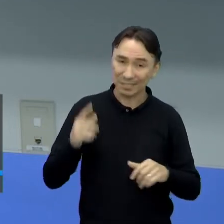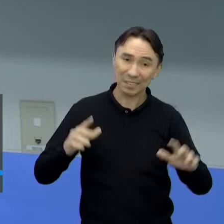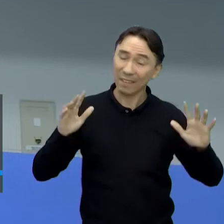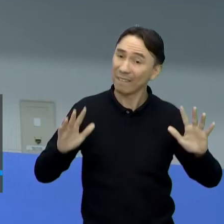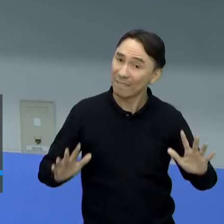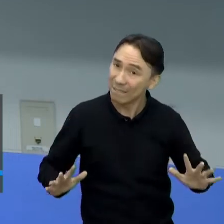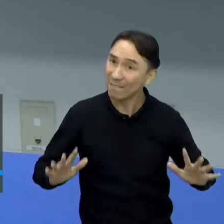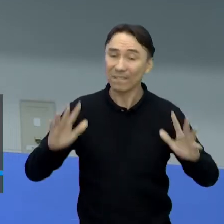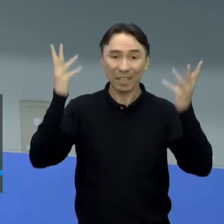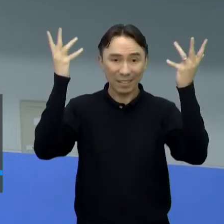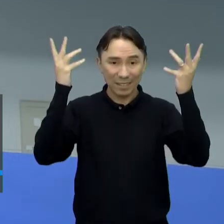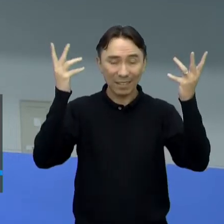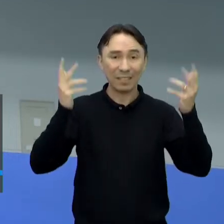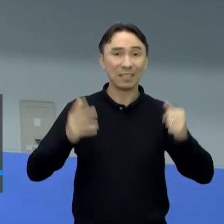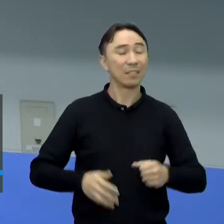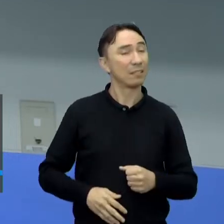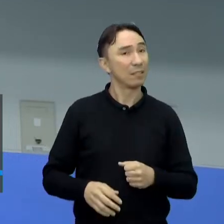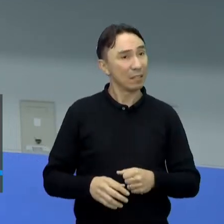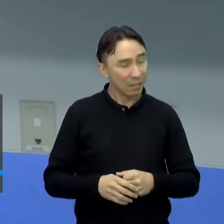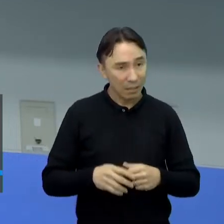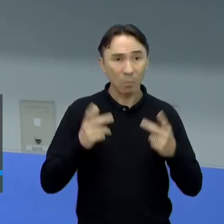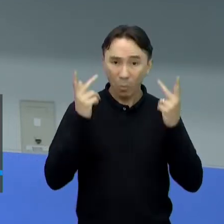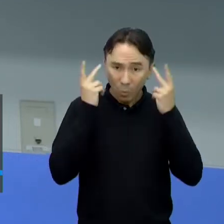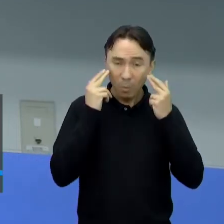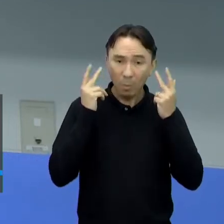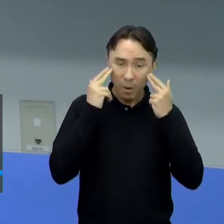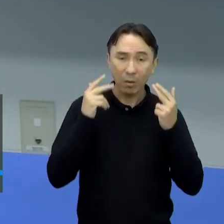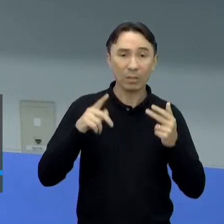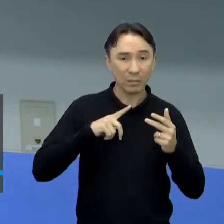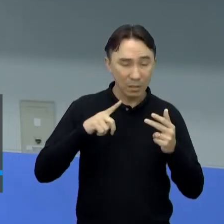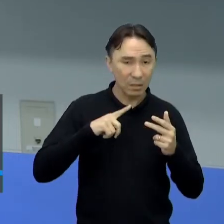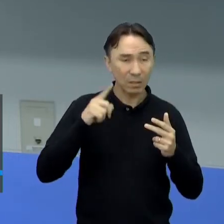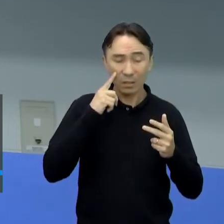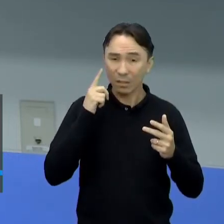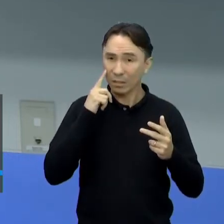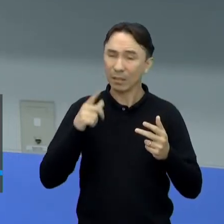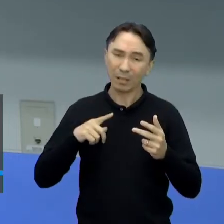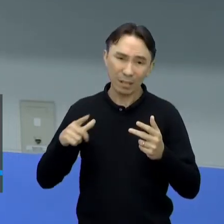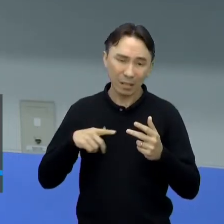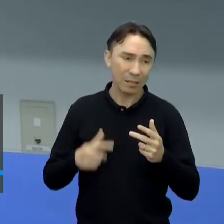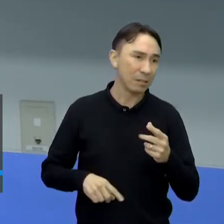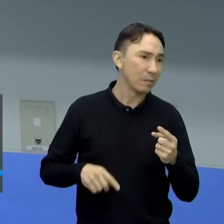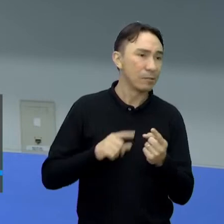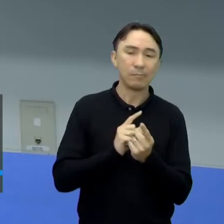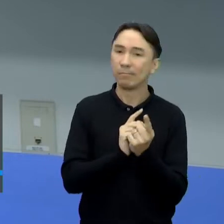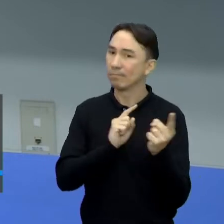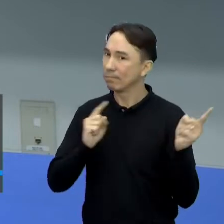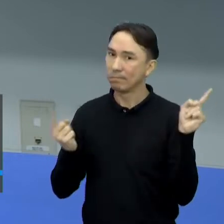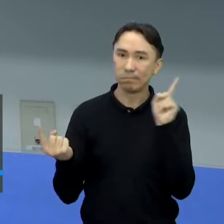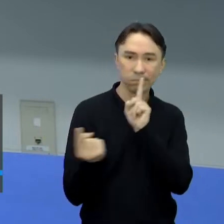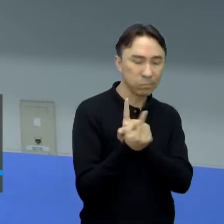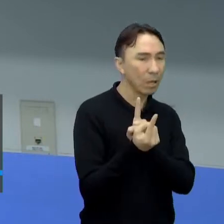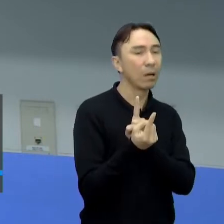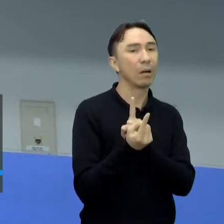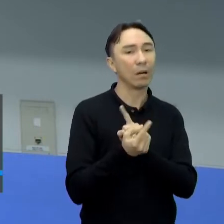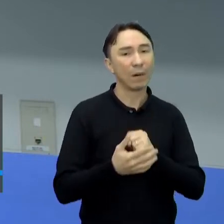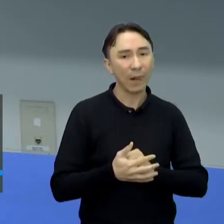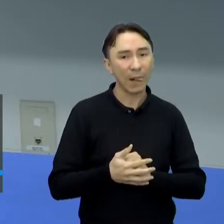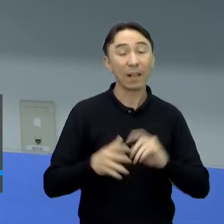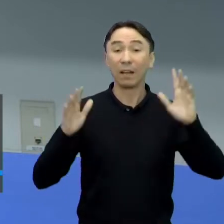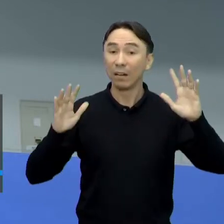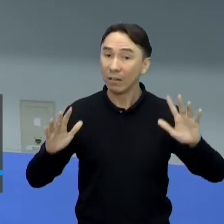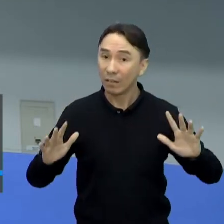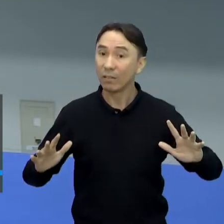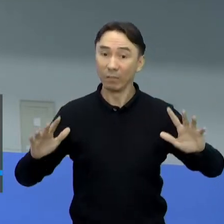festa. Reparem, na festa, inclusive, se permitem situações que